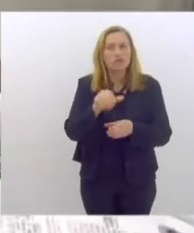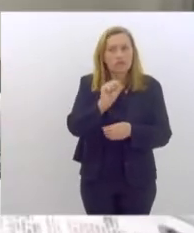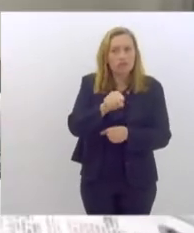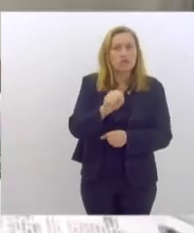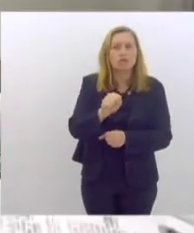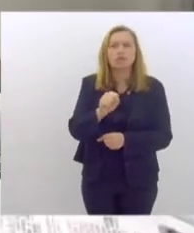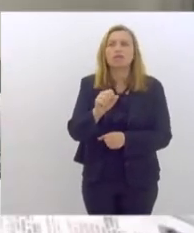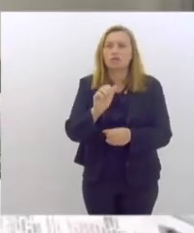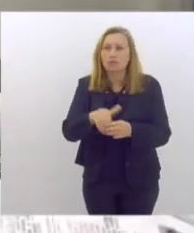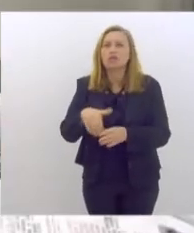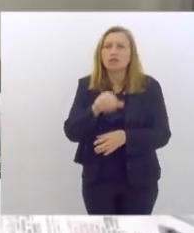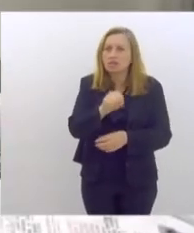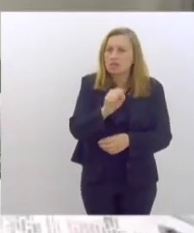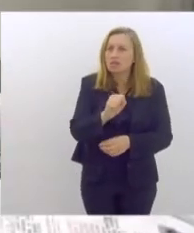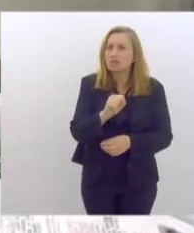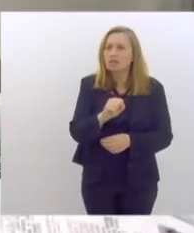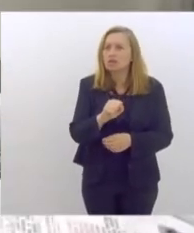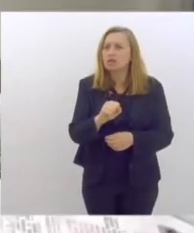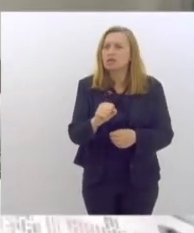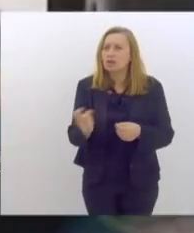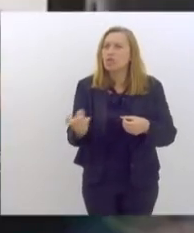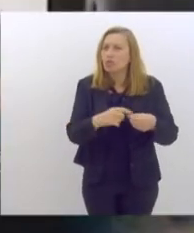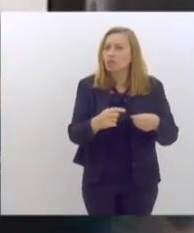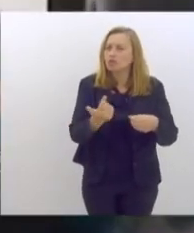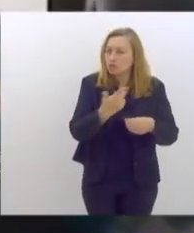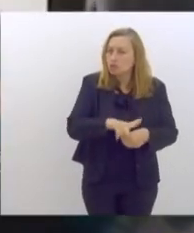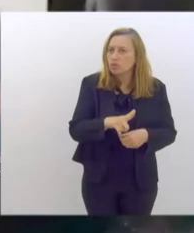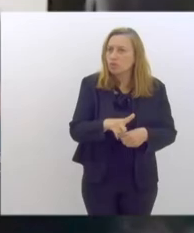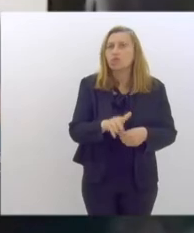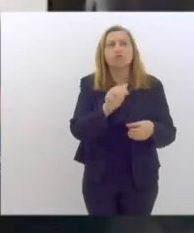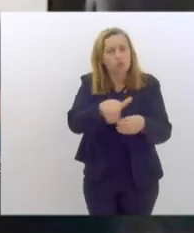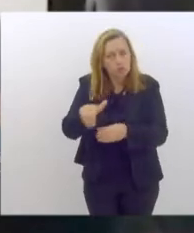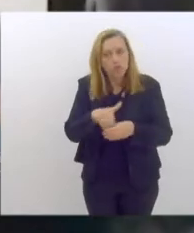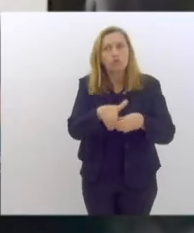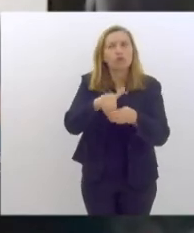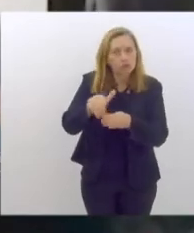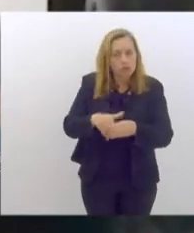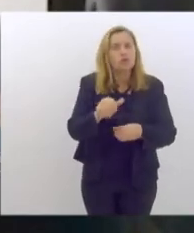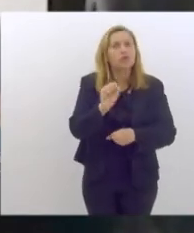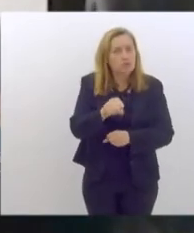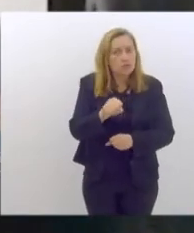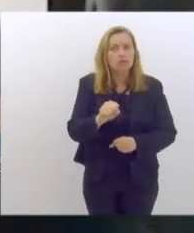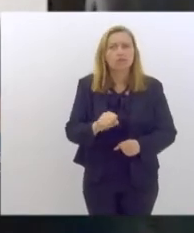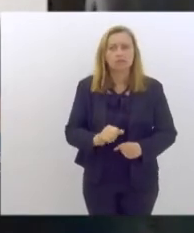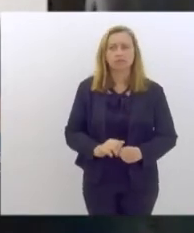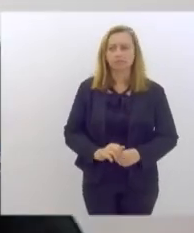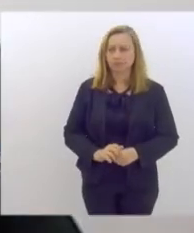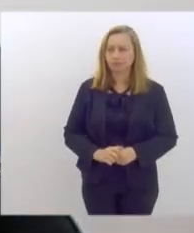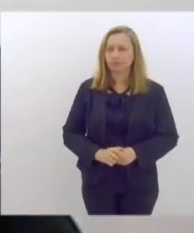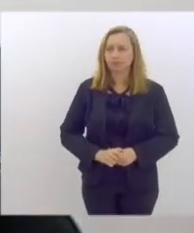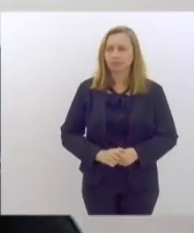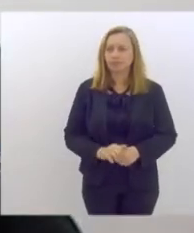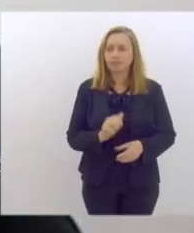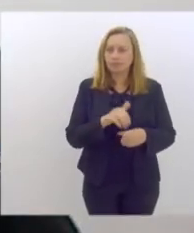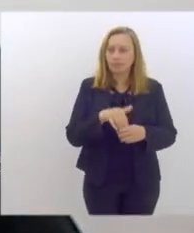do botou assim que eu ver eu reabro vou não votou votou votou 14